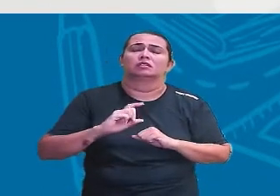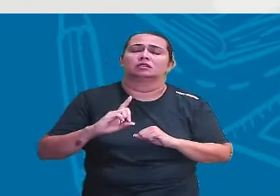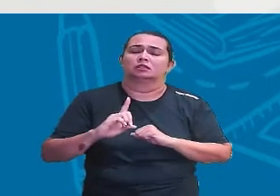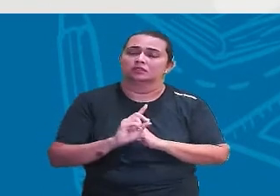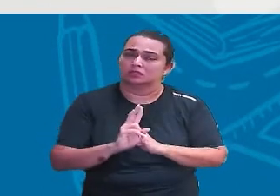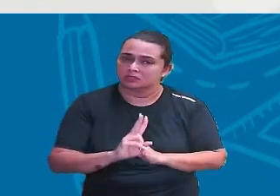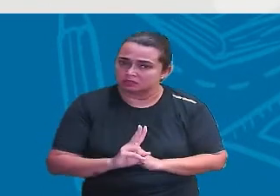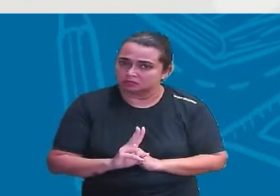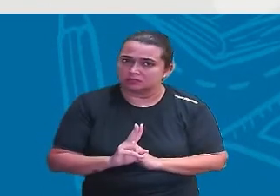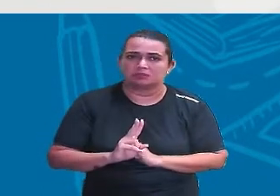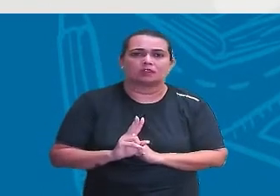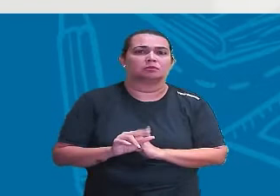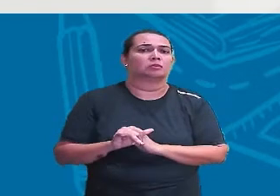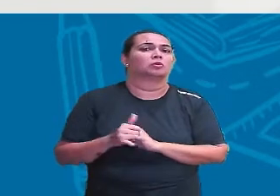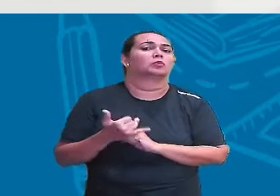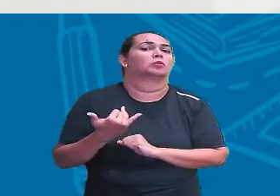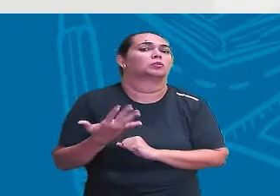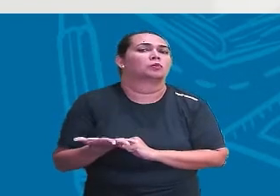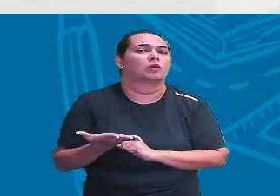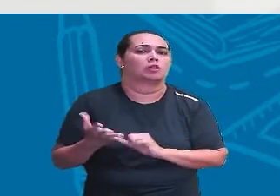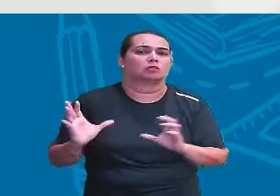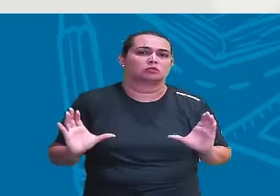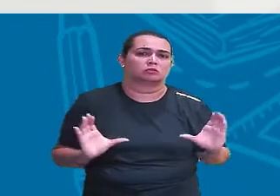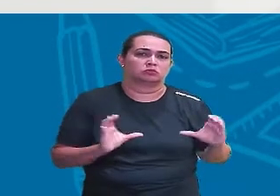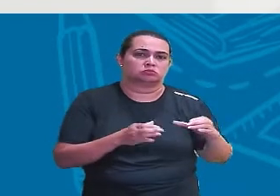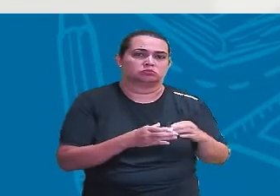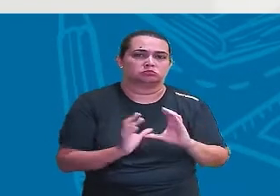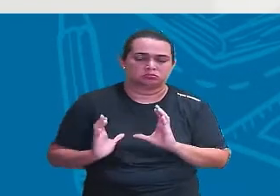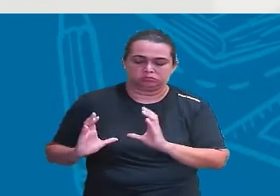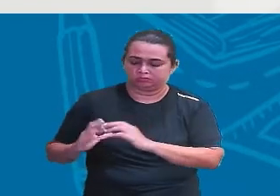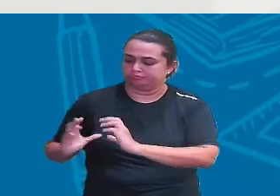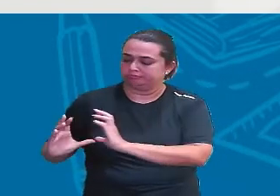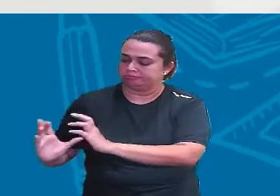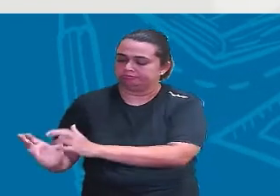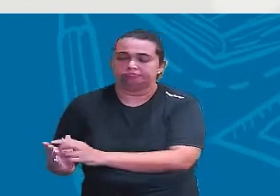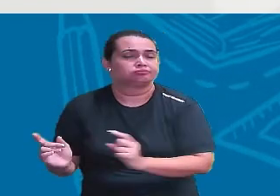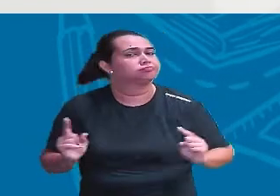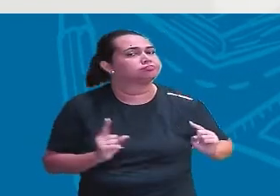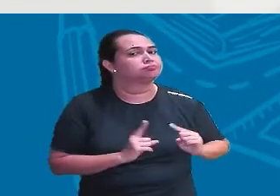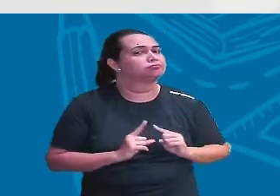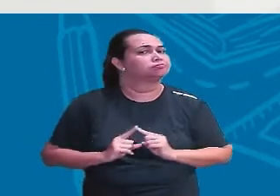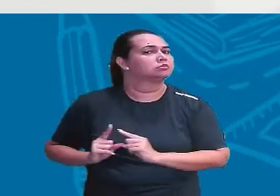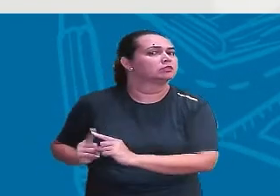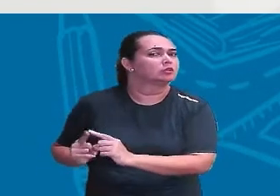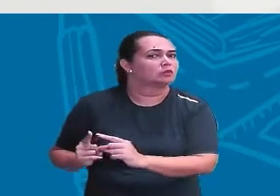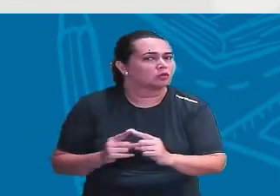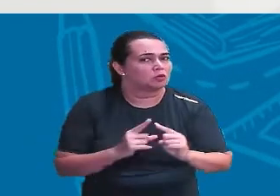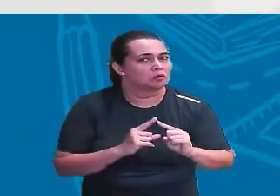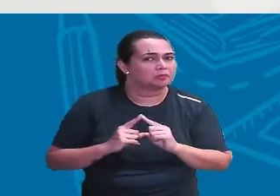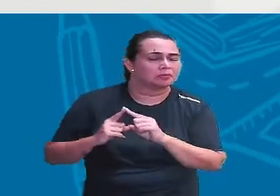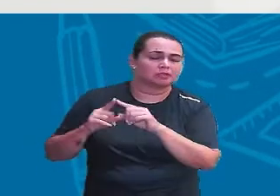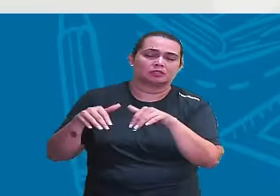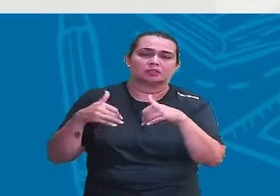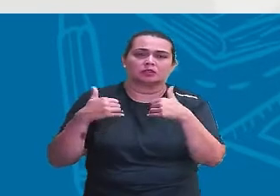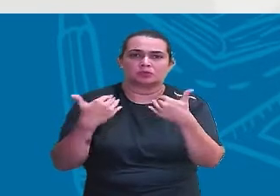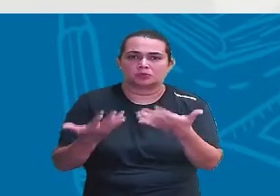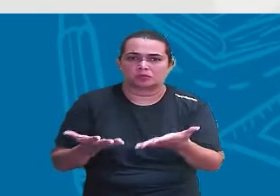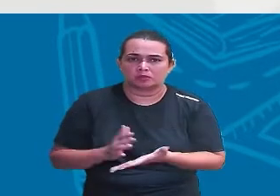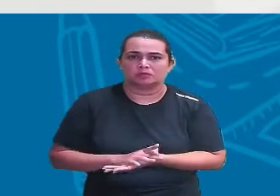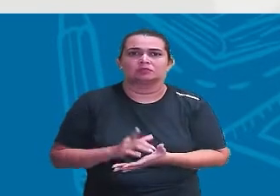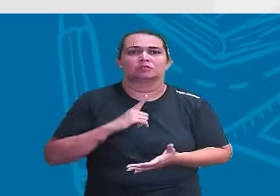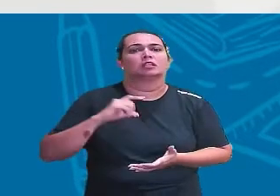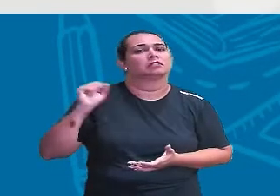advérbios e qual a classificação dentro aí da lista de advérbios. Então, a gente tem